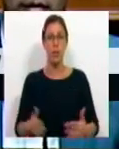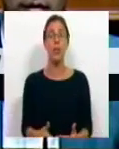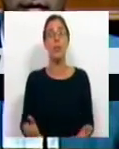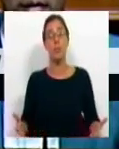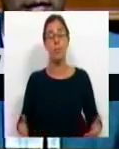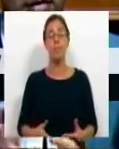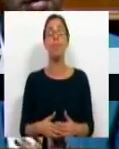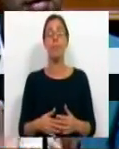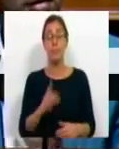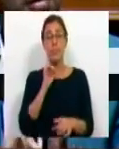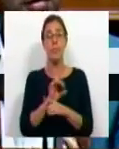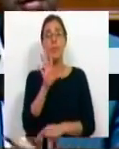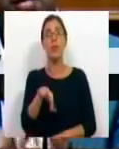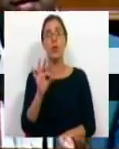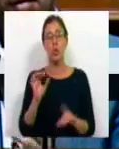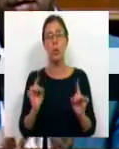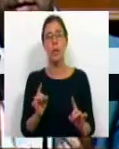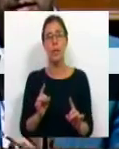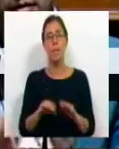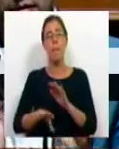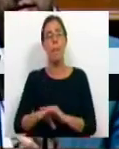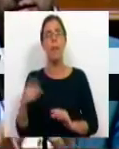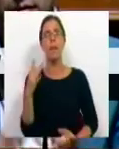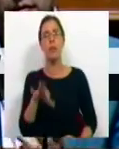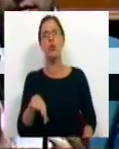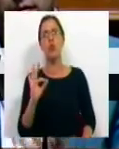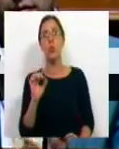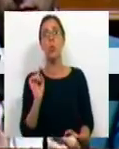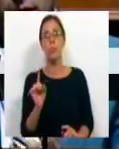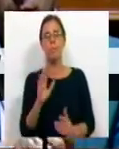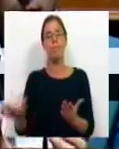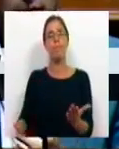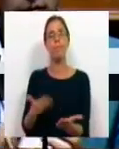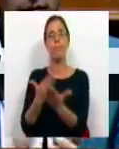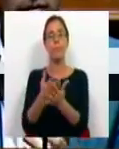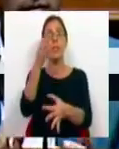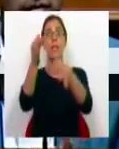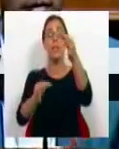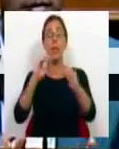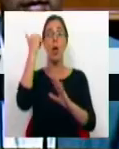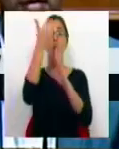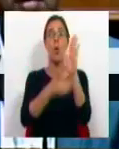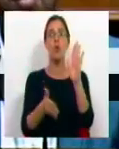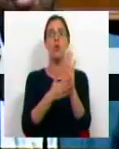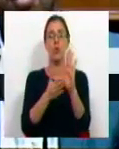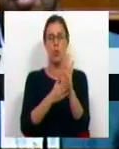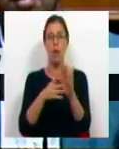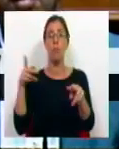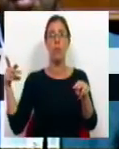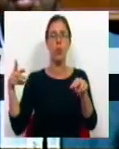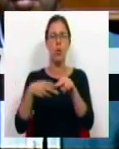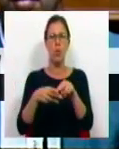Quando foi à altura de escolher, a direita escolheu apresentar ao Tribunal Constitucional um